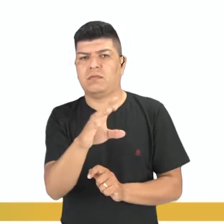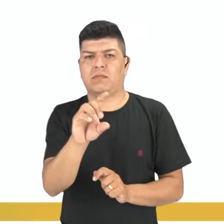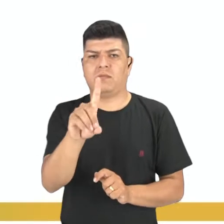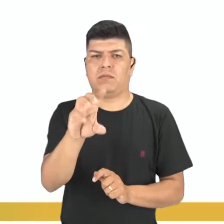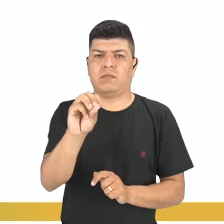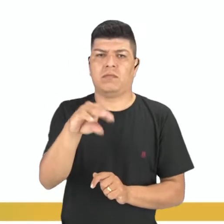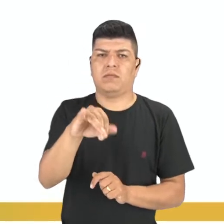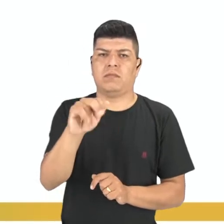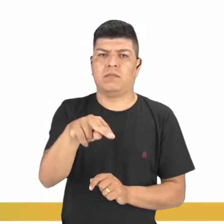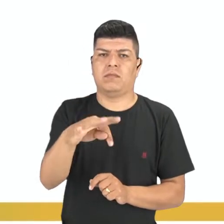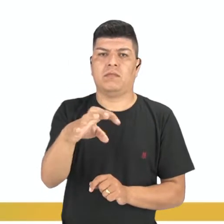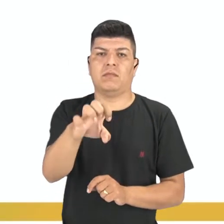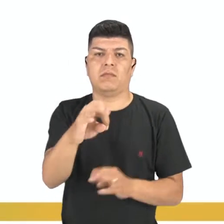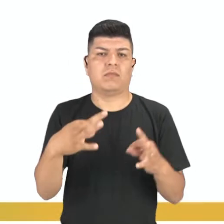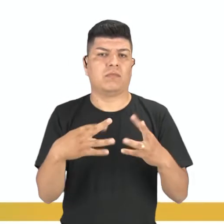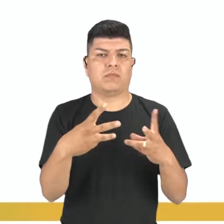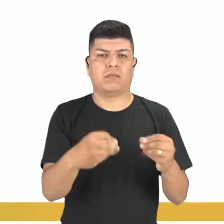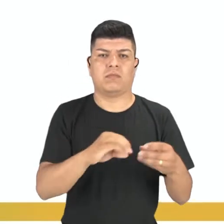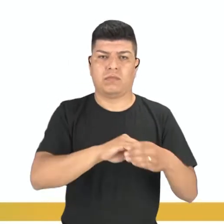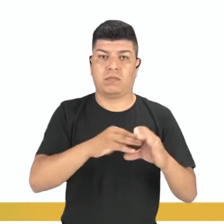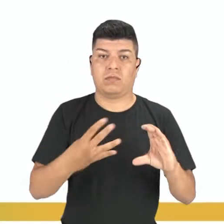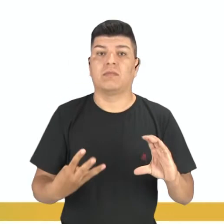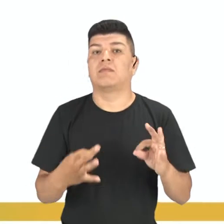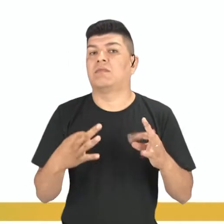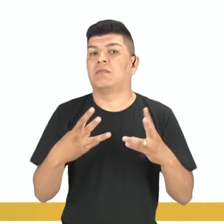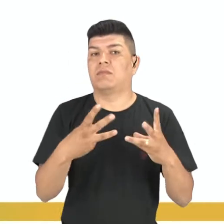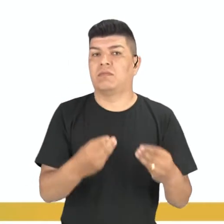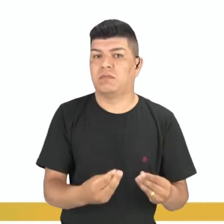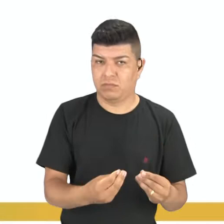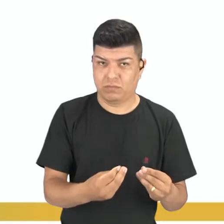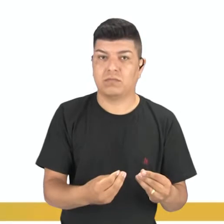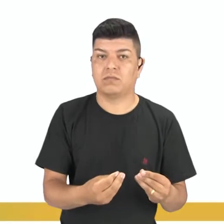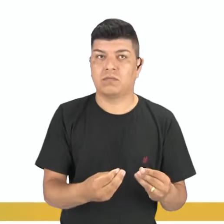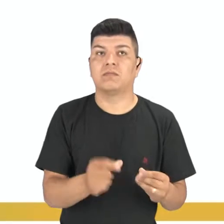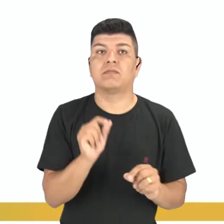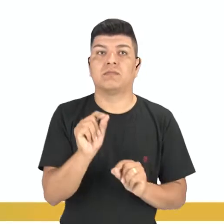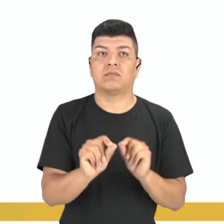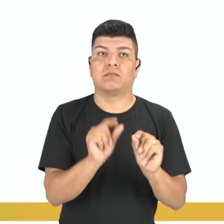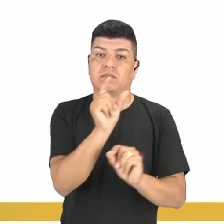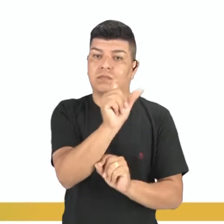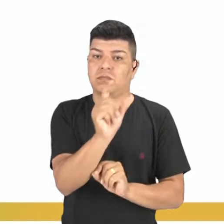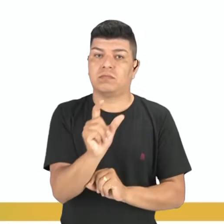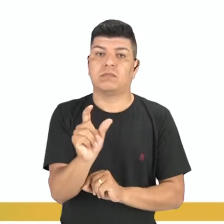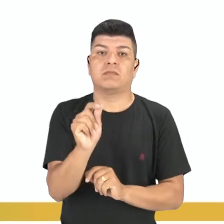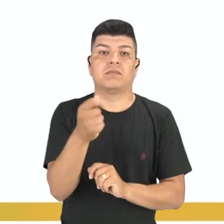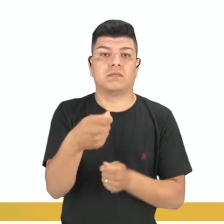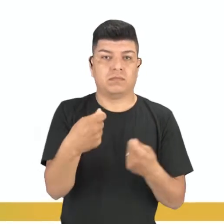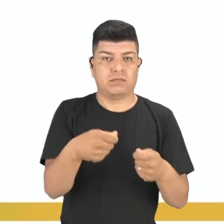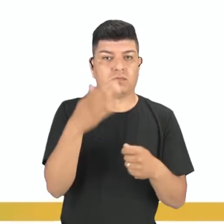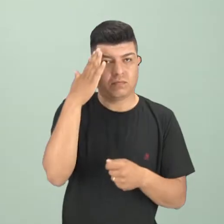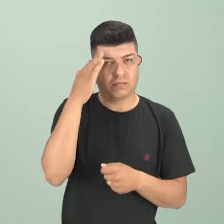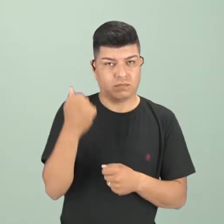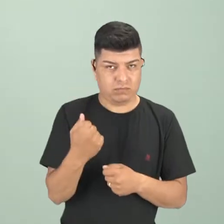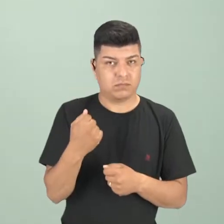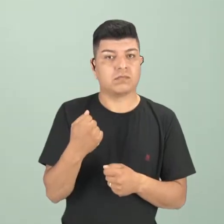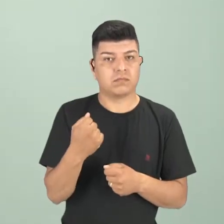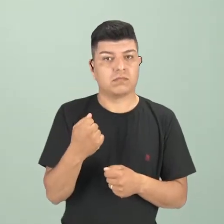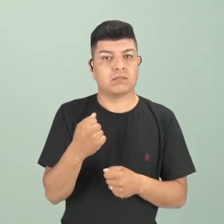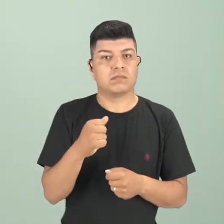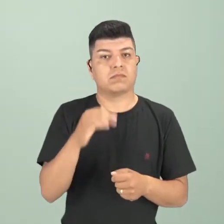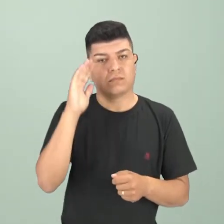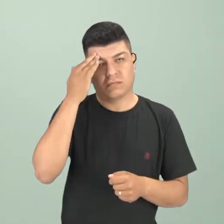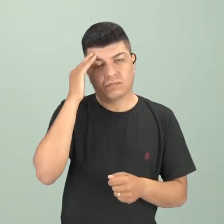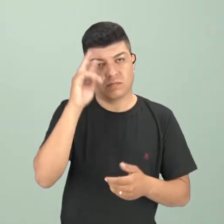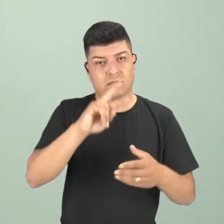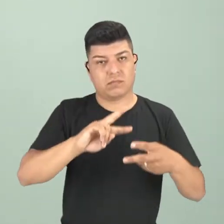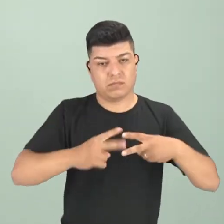tá então todas as características nós temos vocês tem que estar na ponta da língua tá para poder